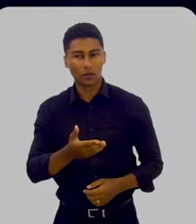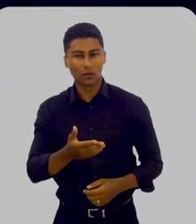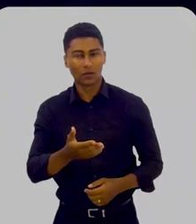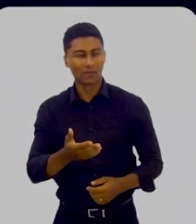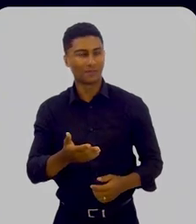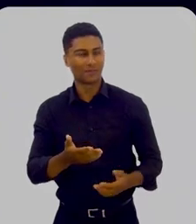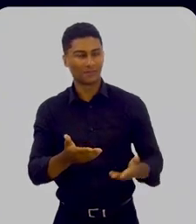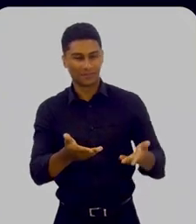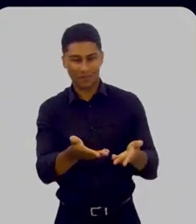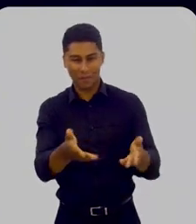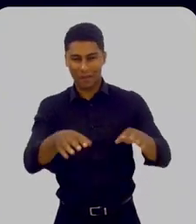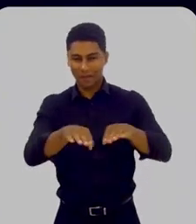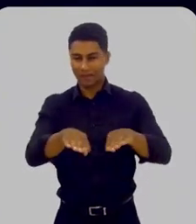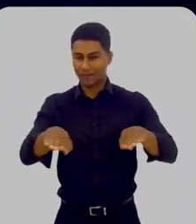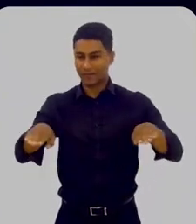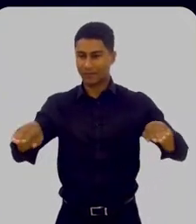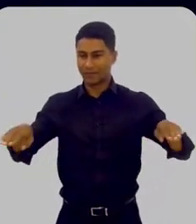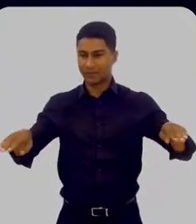Ai,